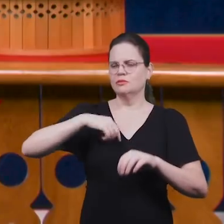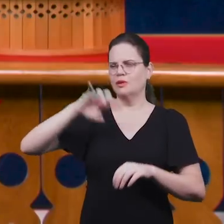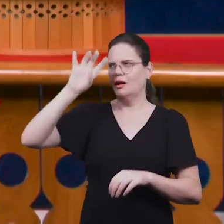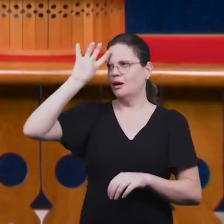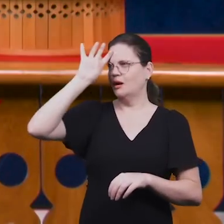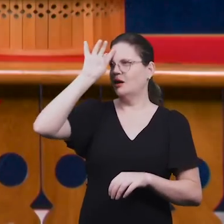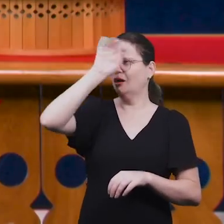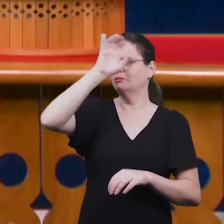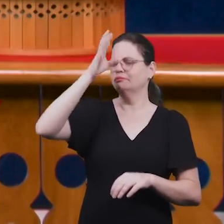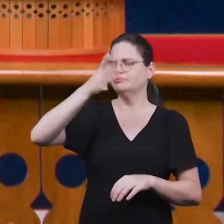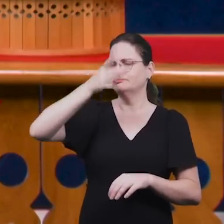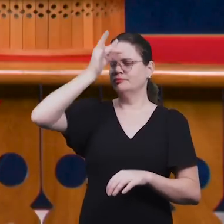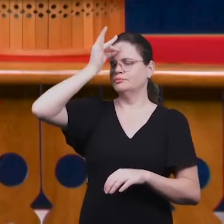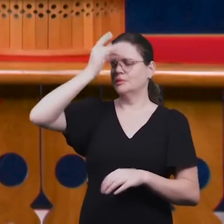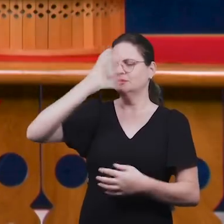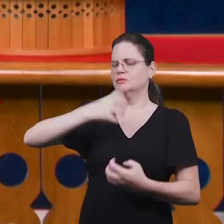sejamos